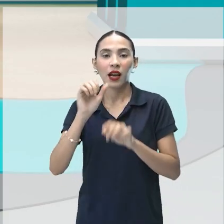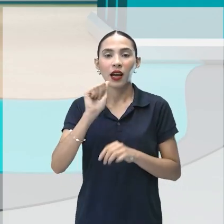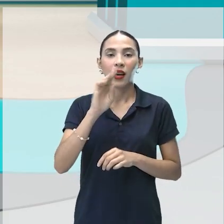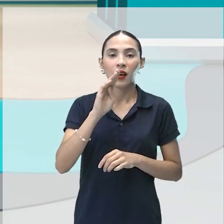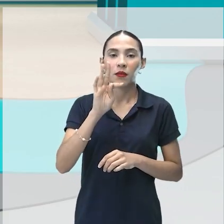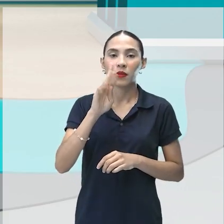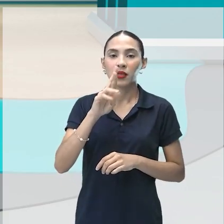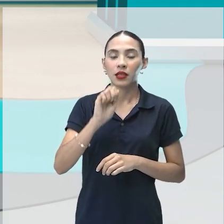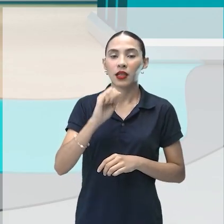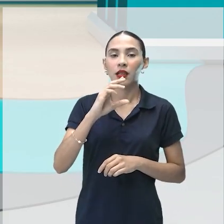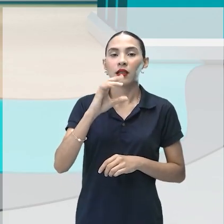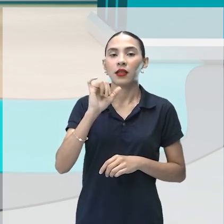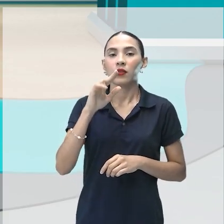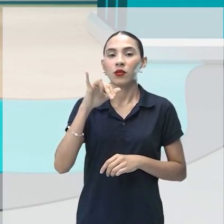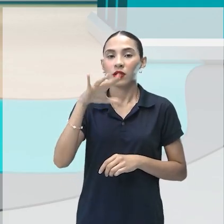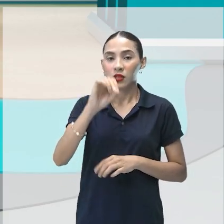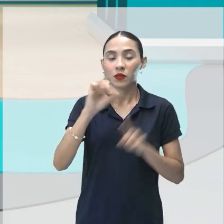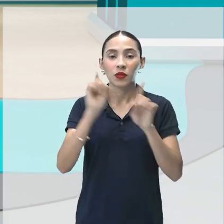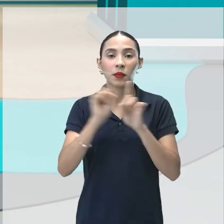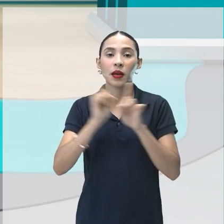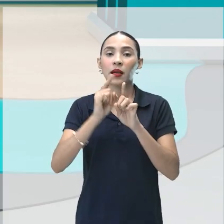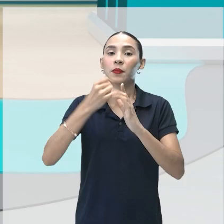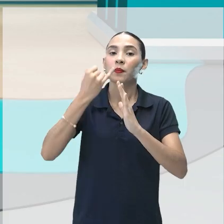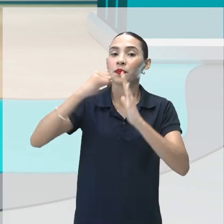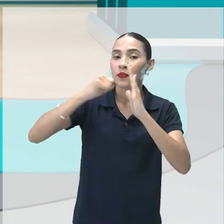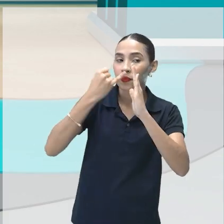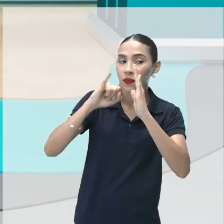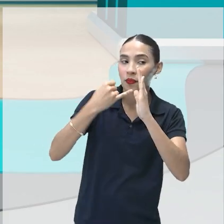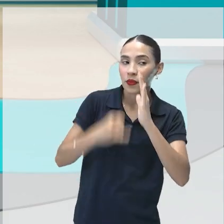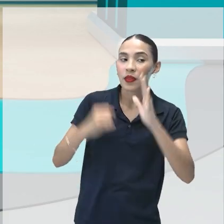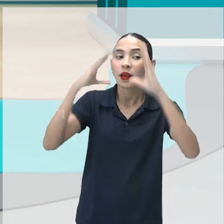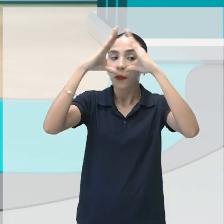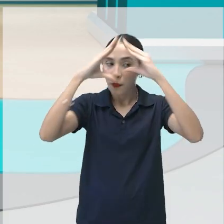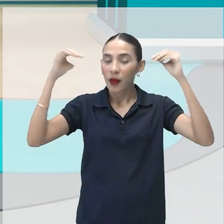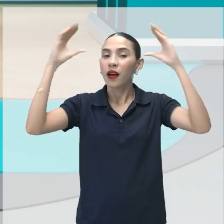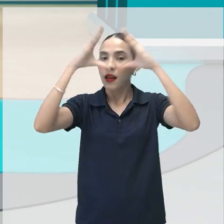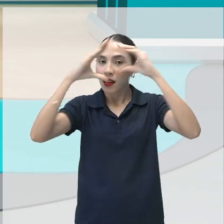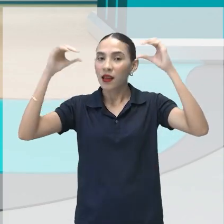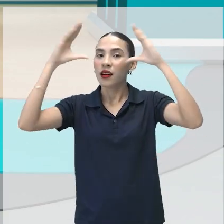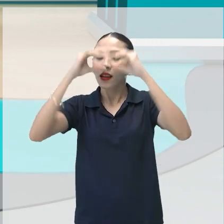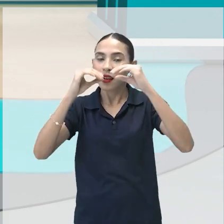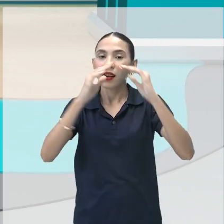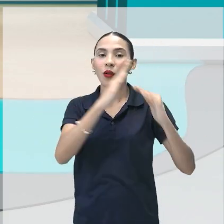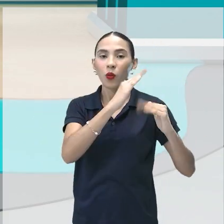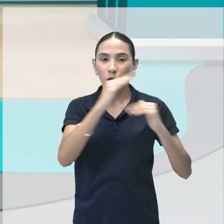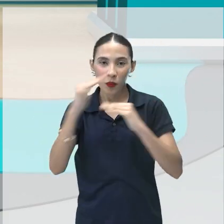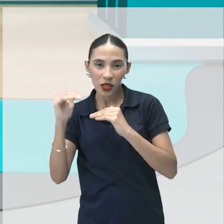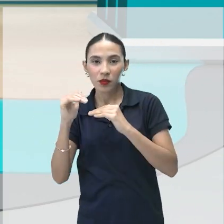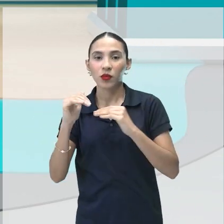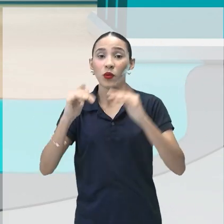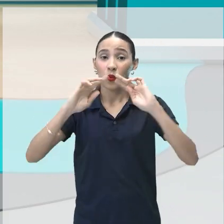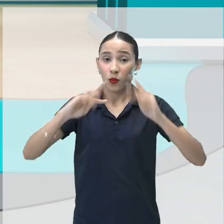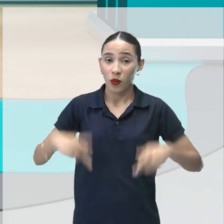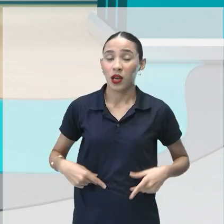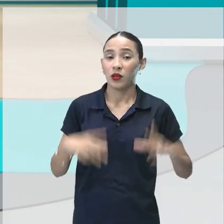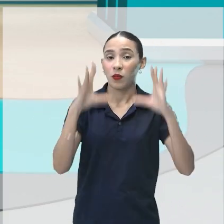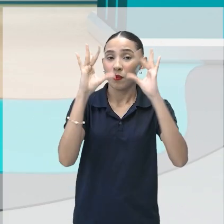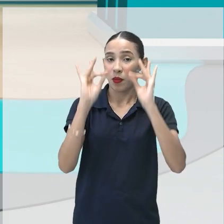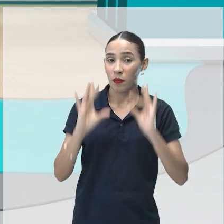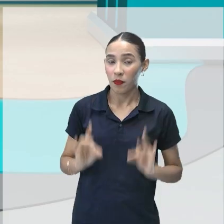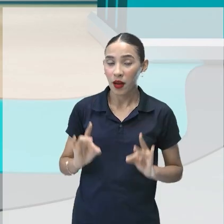abstracionismo, do expressionismo, e vem para o cubismo, quando eles vão deformar as figuras humanas, eles vão, vamos